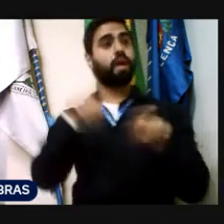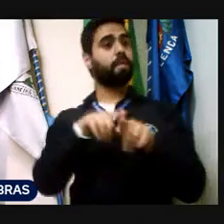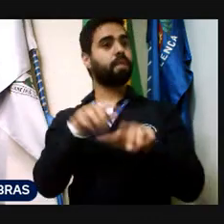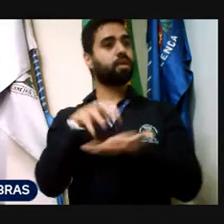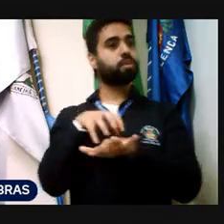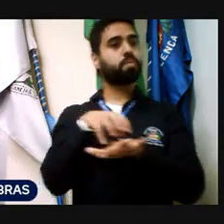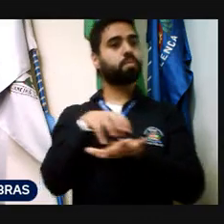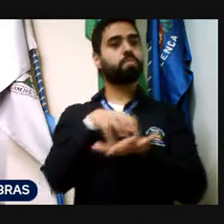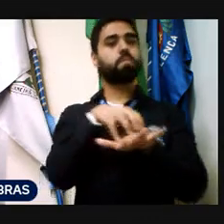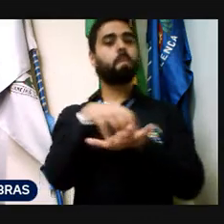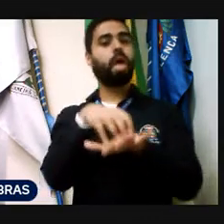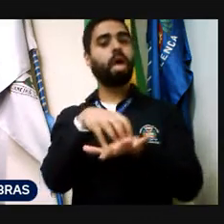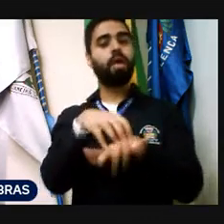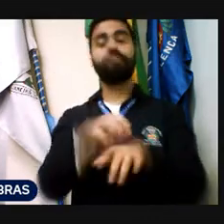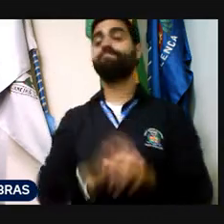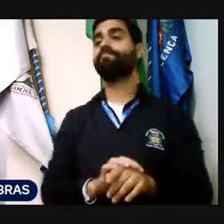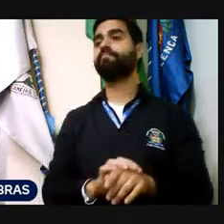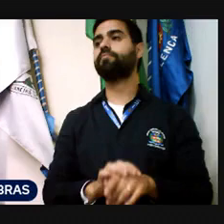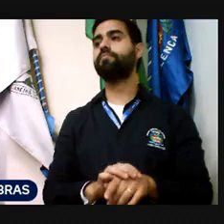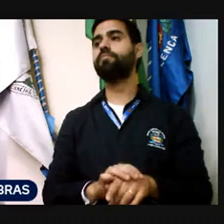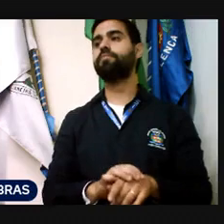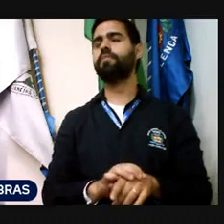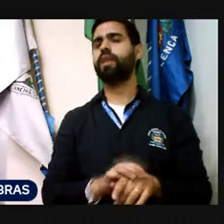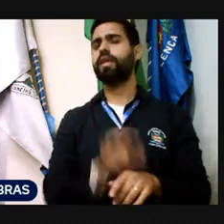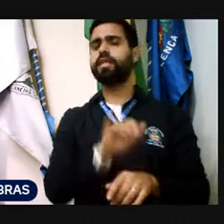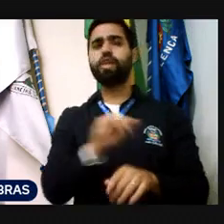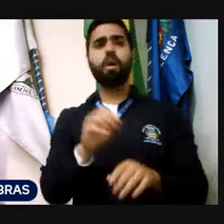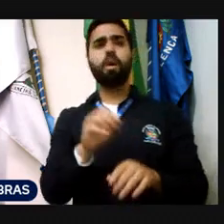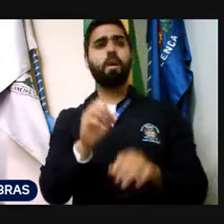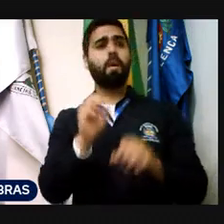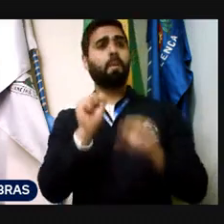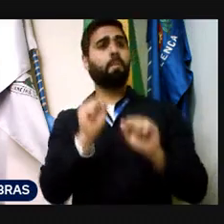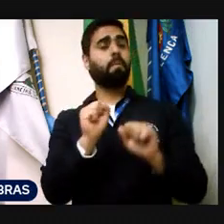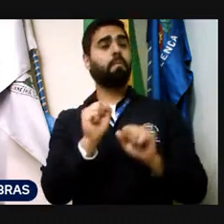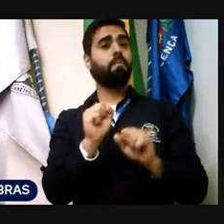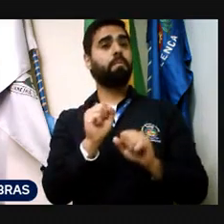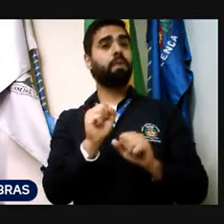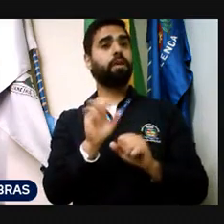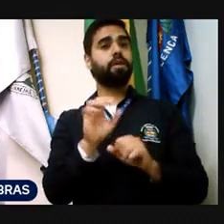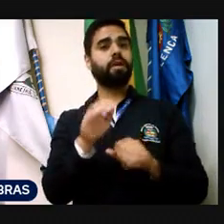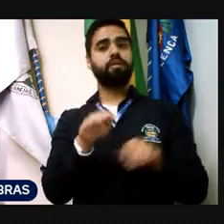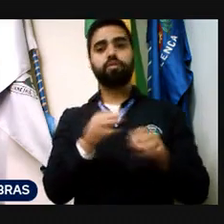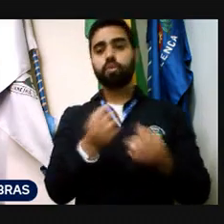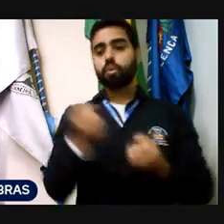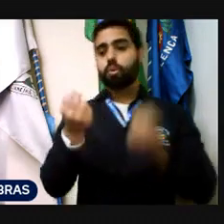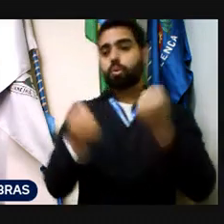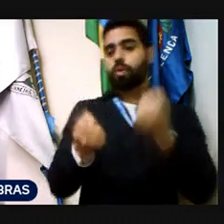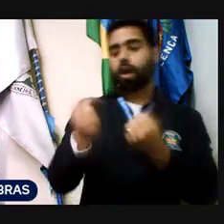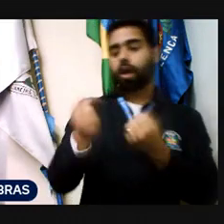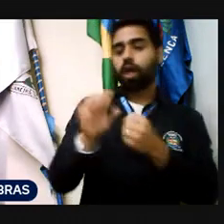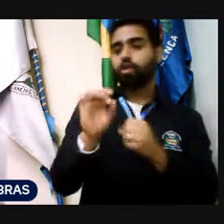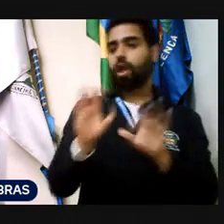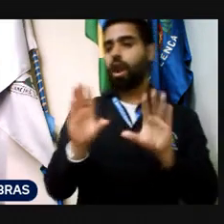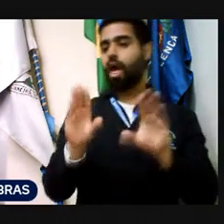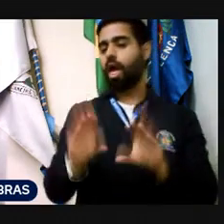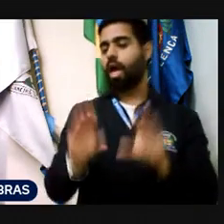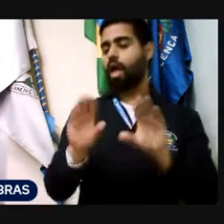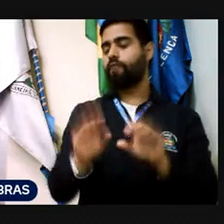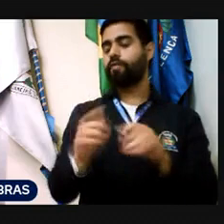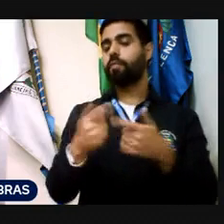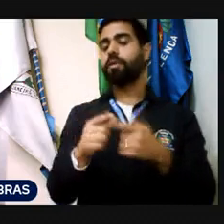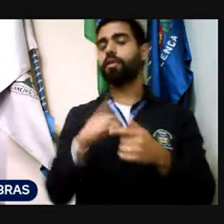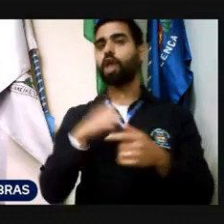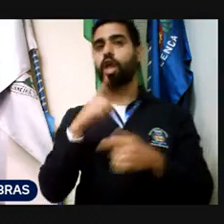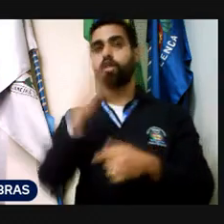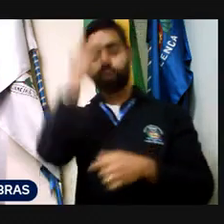ali existentes. No atual estado, só é possível o tráfego de carro leve, de passeio, e o que vem causando, além do medo de acidentes,